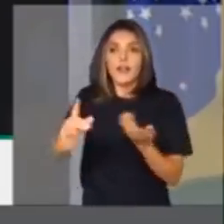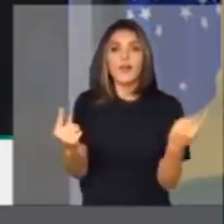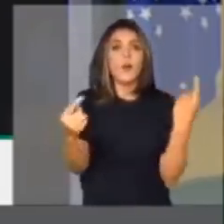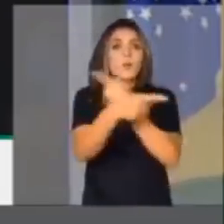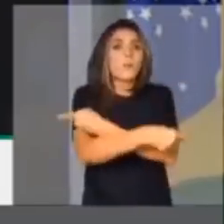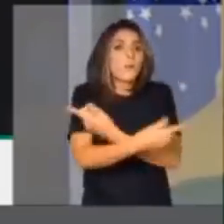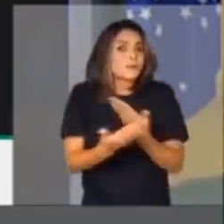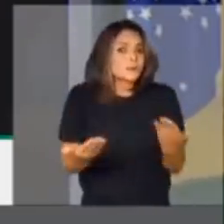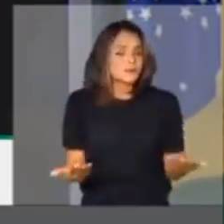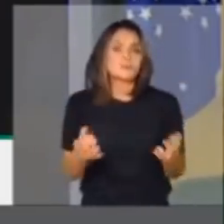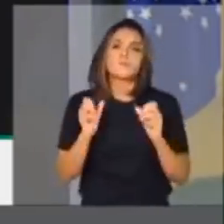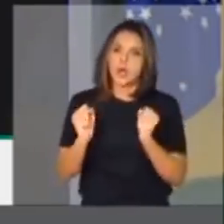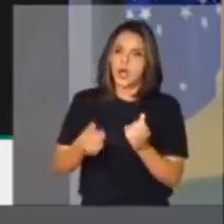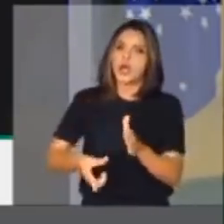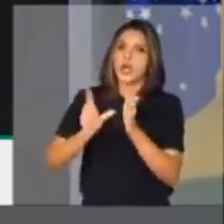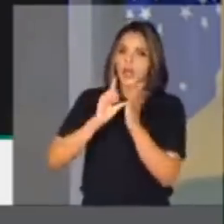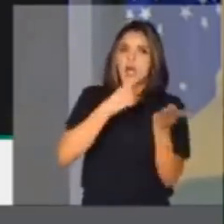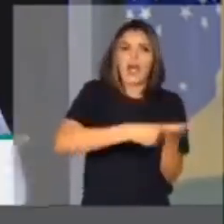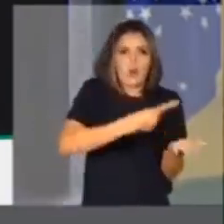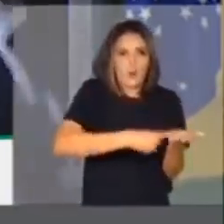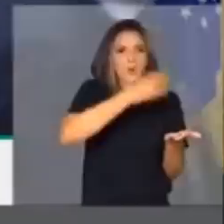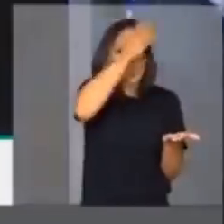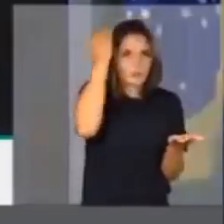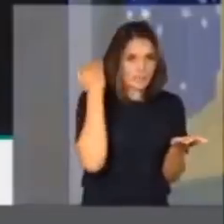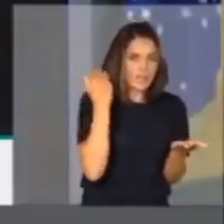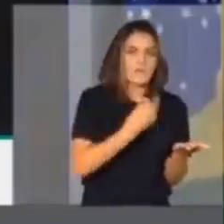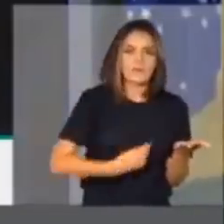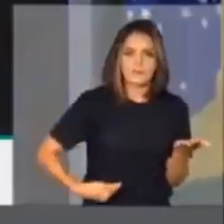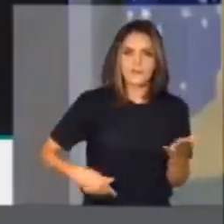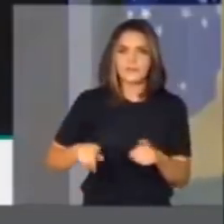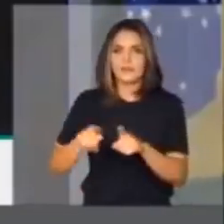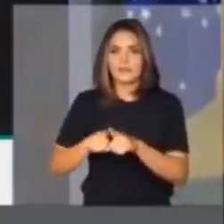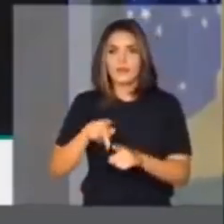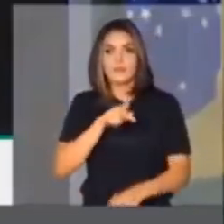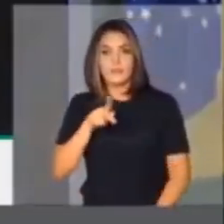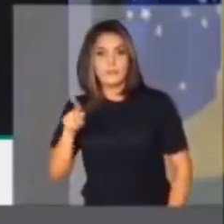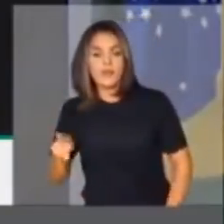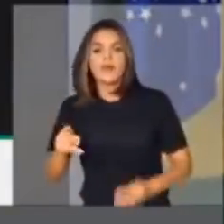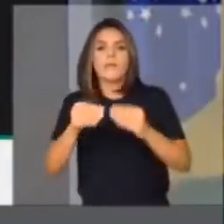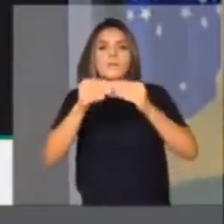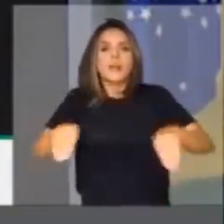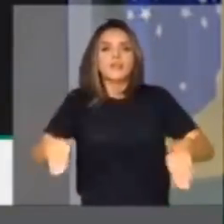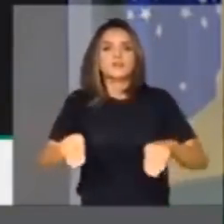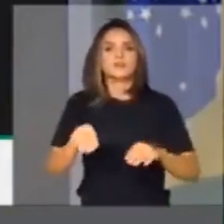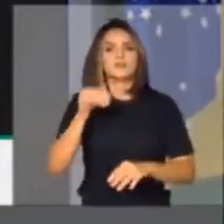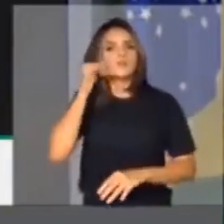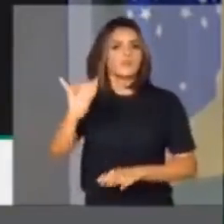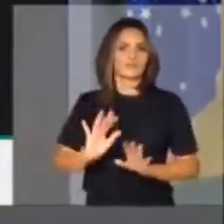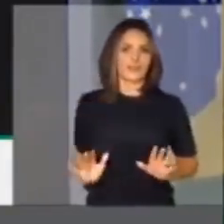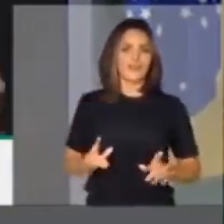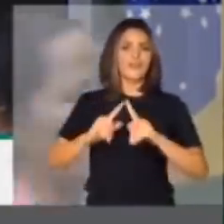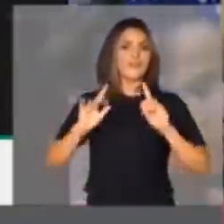outra. Pode ter havido um acordo, como teve o acordo entre o governo e o PP, para que um prejuízo maior tivesse sido